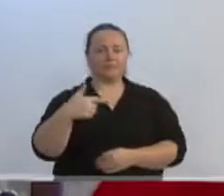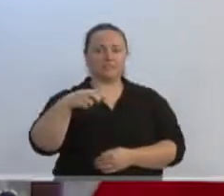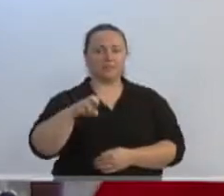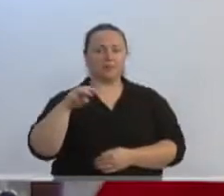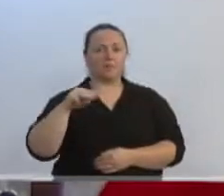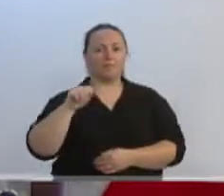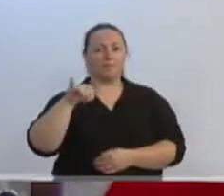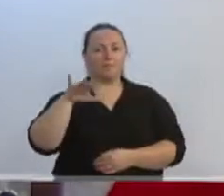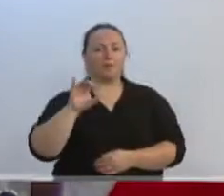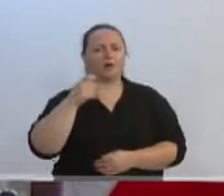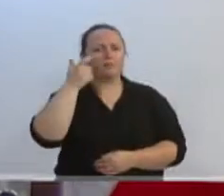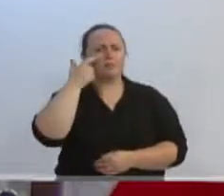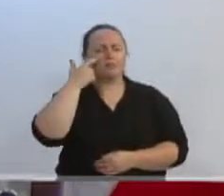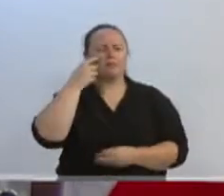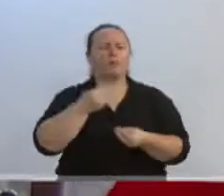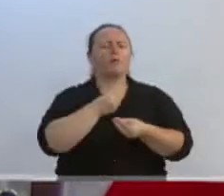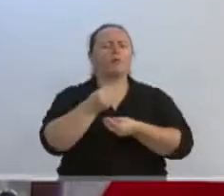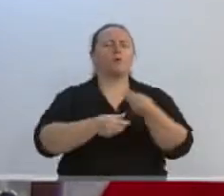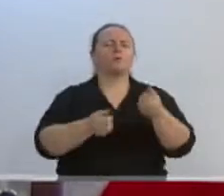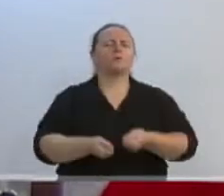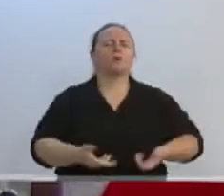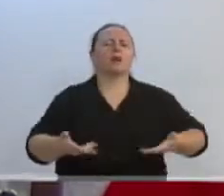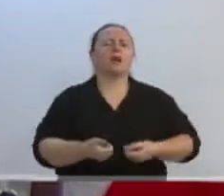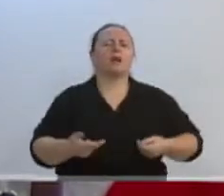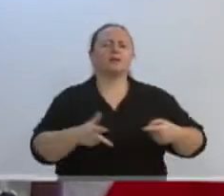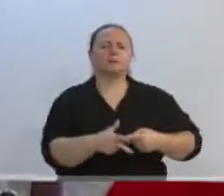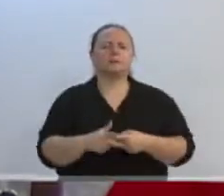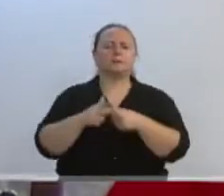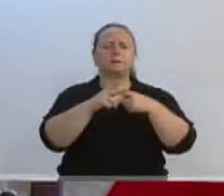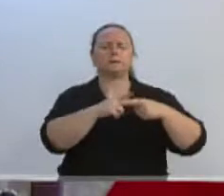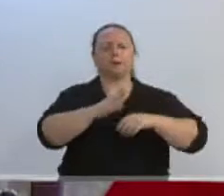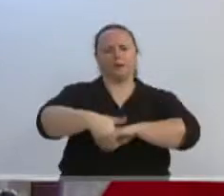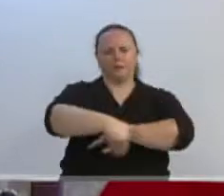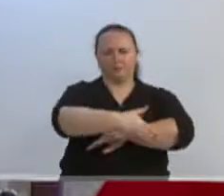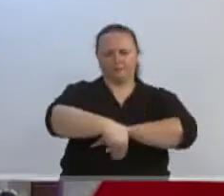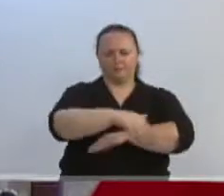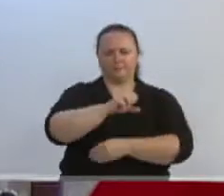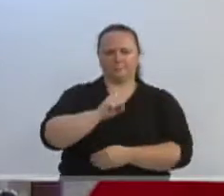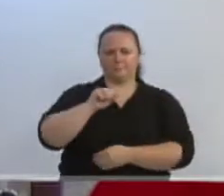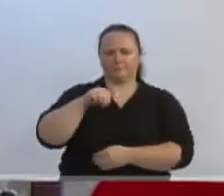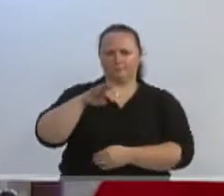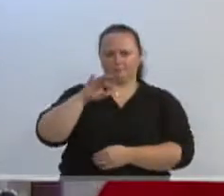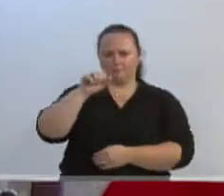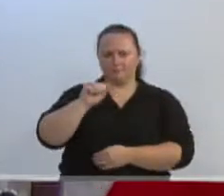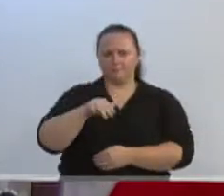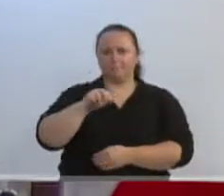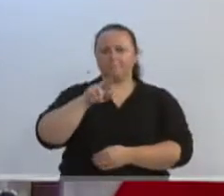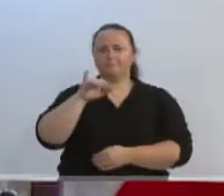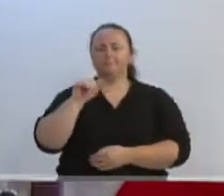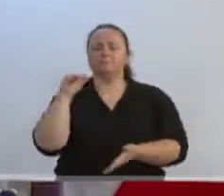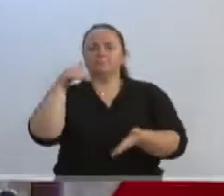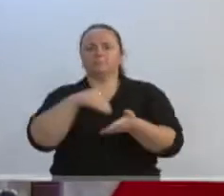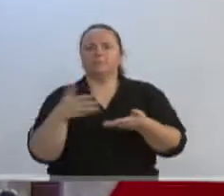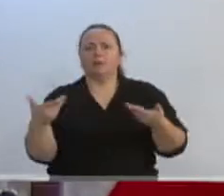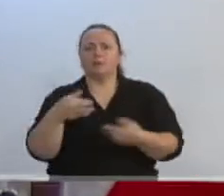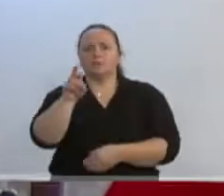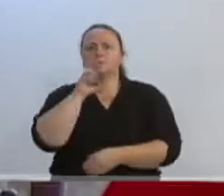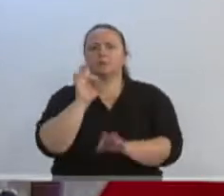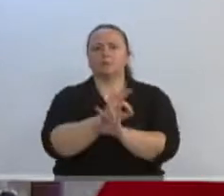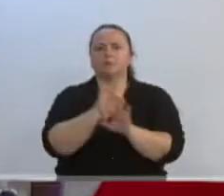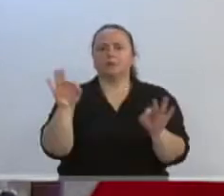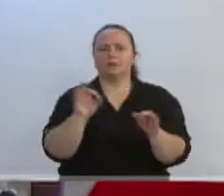da manutenção da Rua Santa Maria, e até hoje não tenho aqui na casa. Falando em custeio da Rua Santa Maria, essa